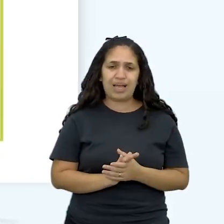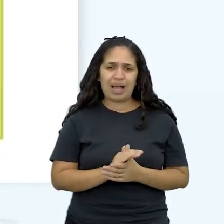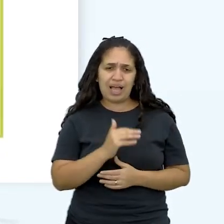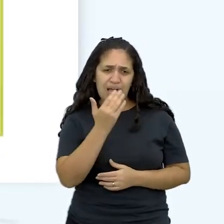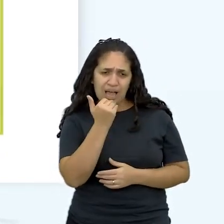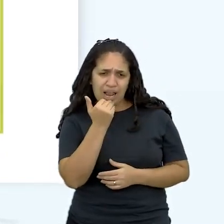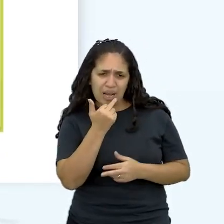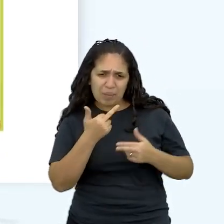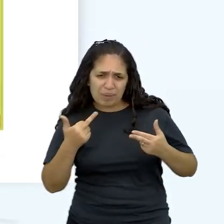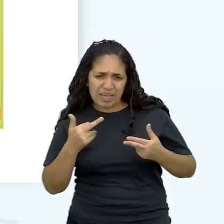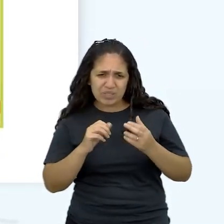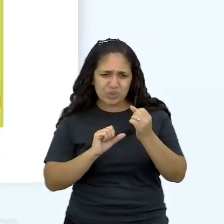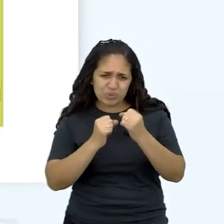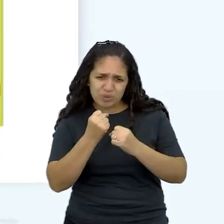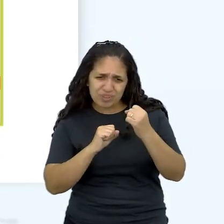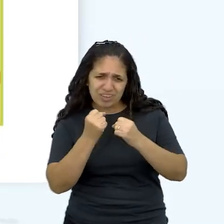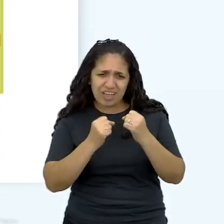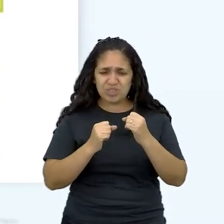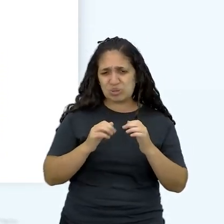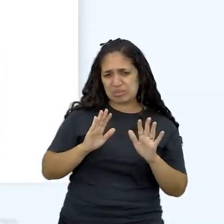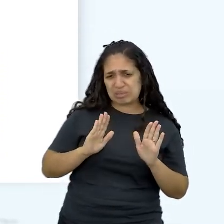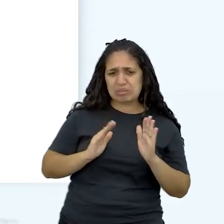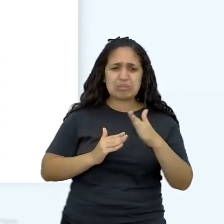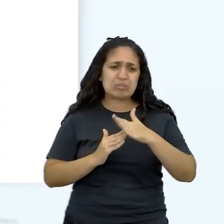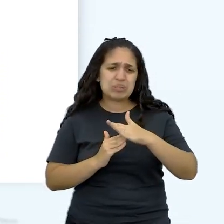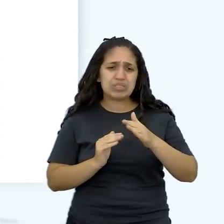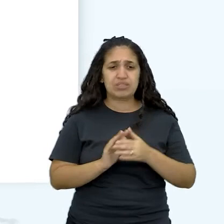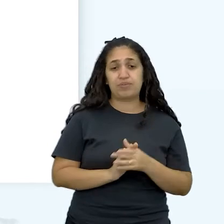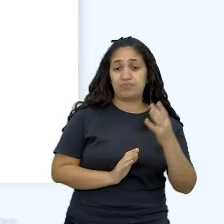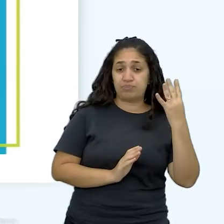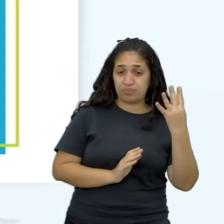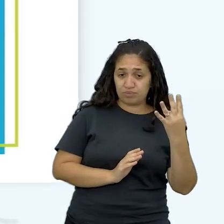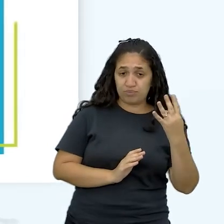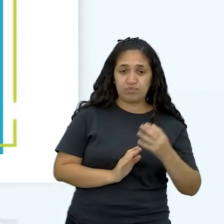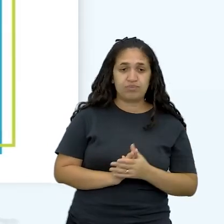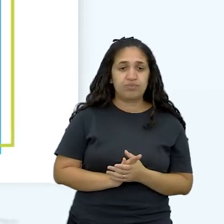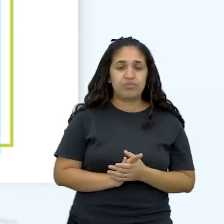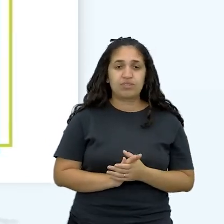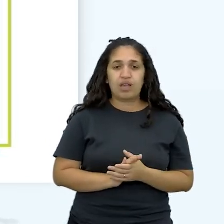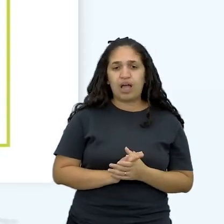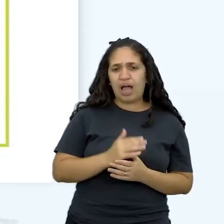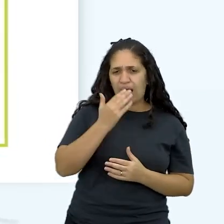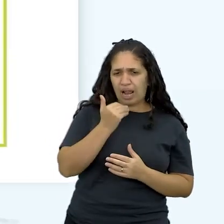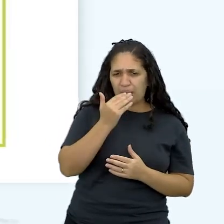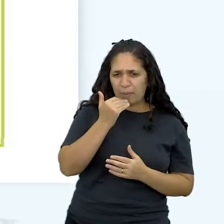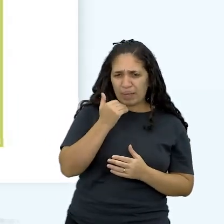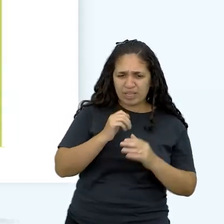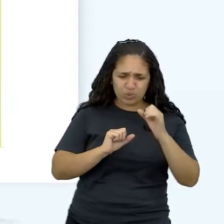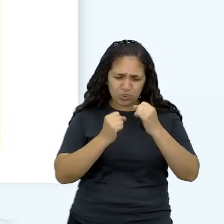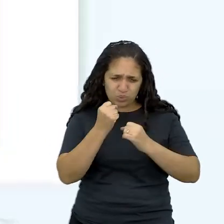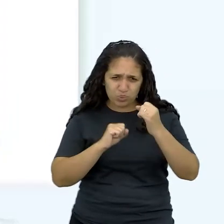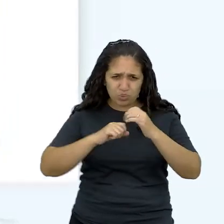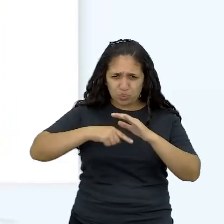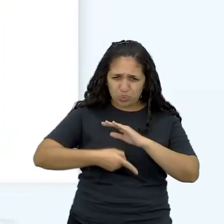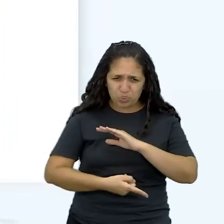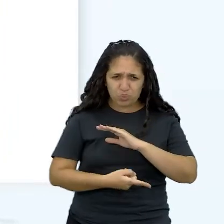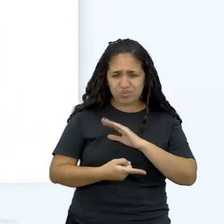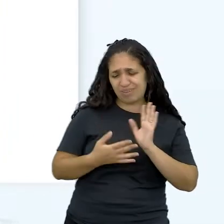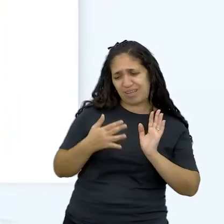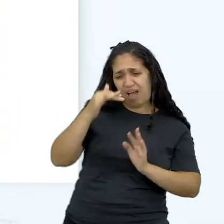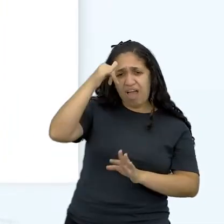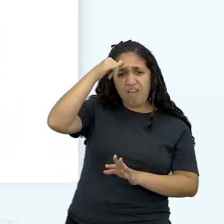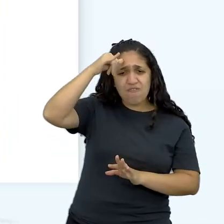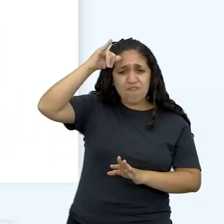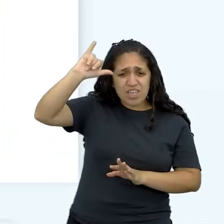o consumo de alimentos processados. 4. Evite alimentos ultraprocessados, que são aqueles que